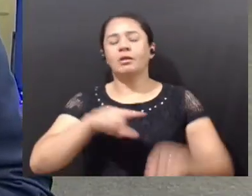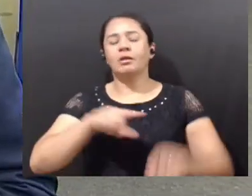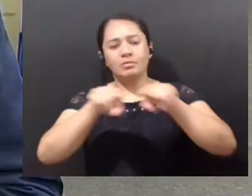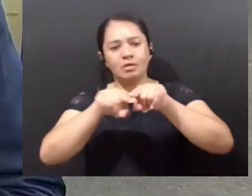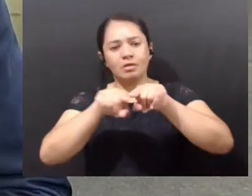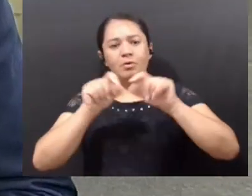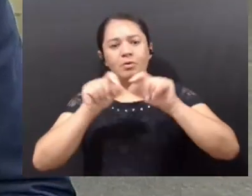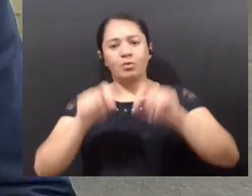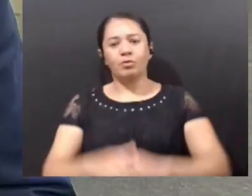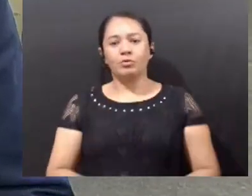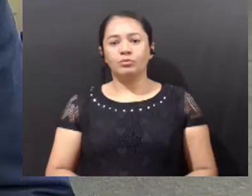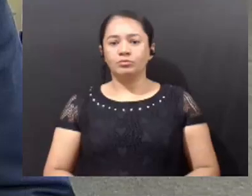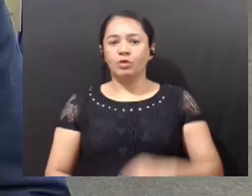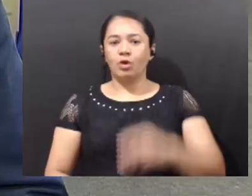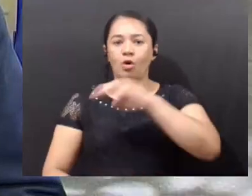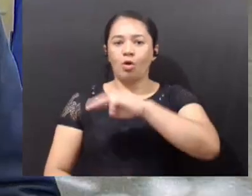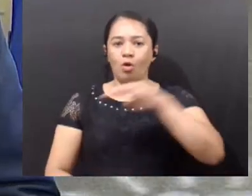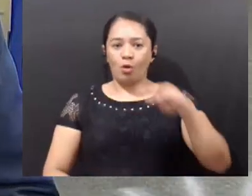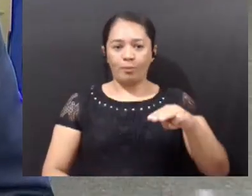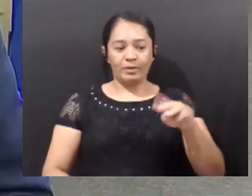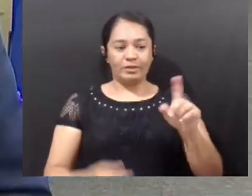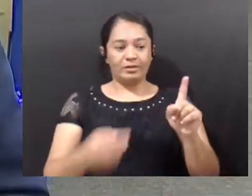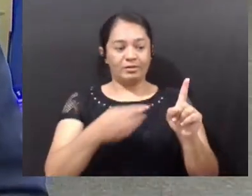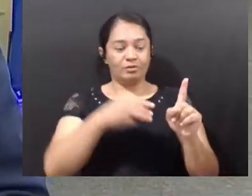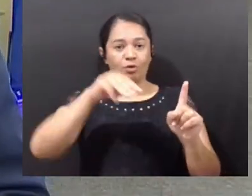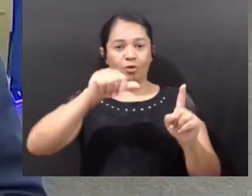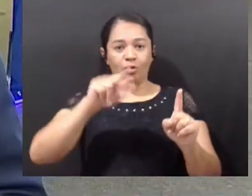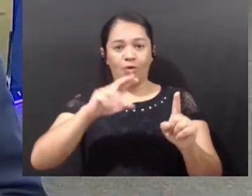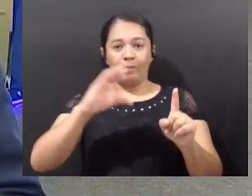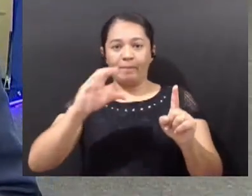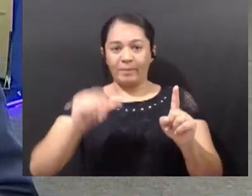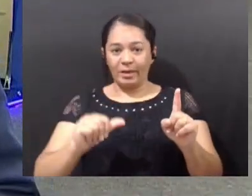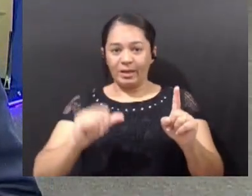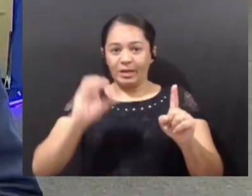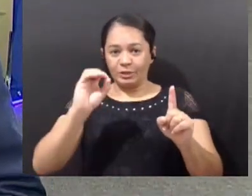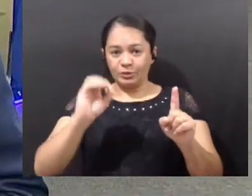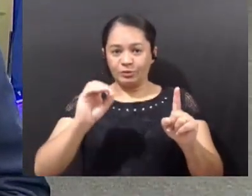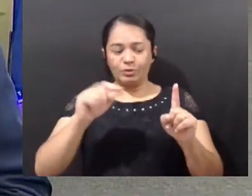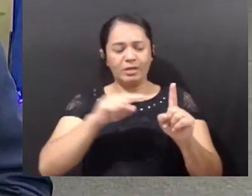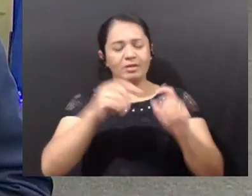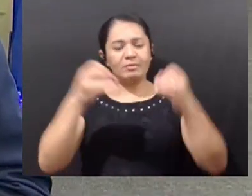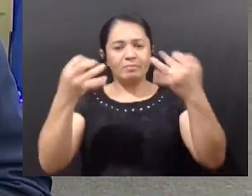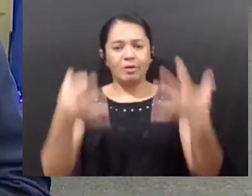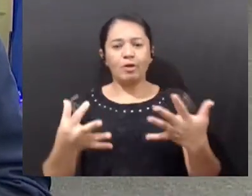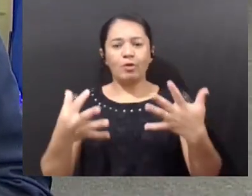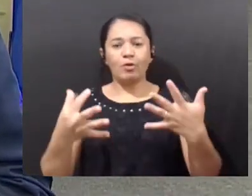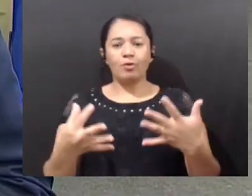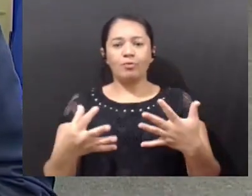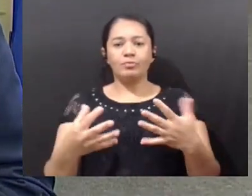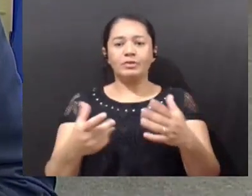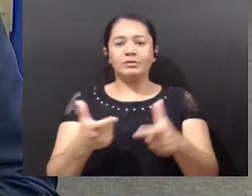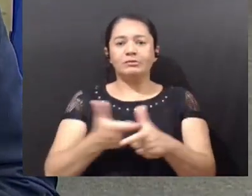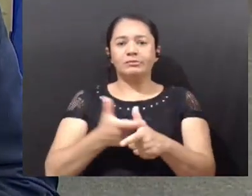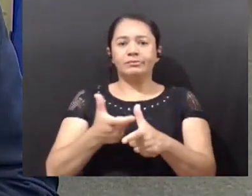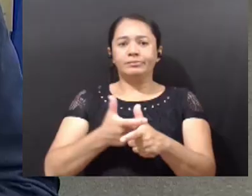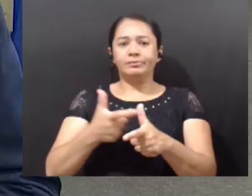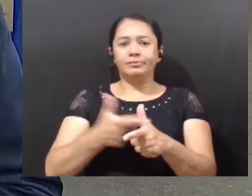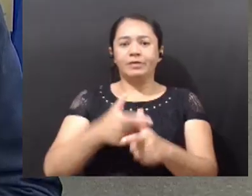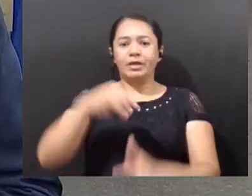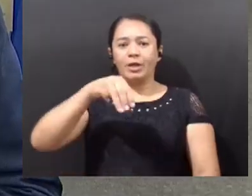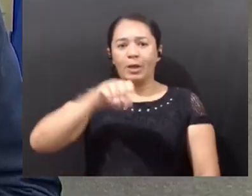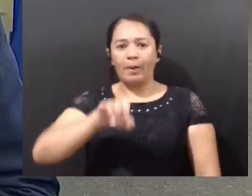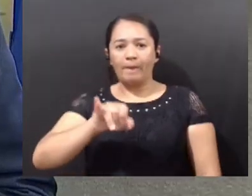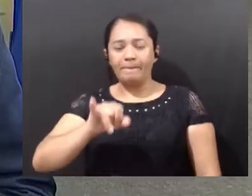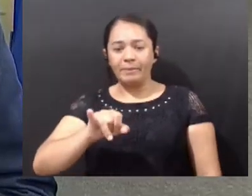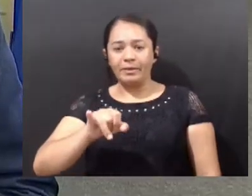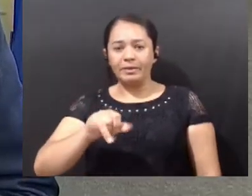Márcio França, numa outra oportunidade que esteve aqui na nossa cidade, falou sobre a questão do endividamento do MEI, inclusive linhas para que